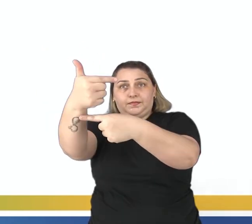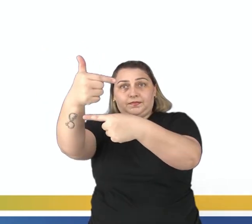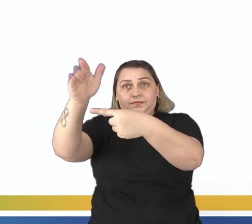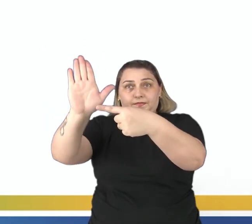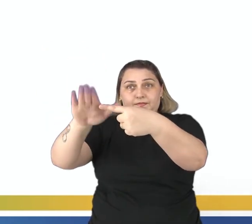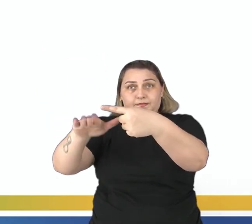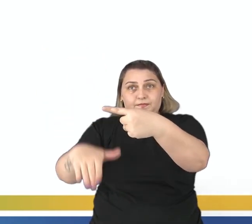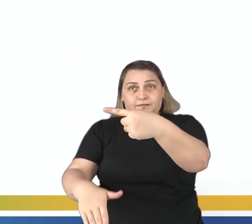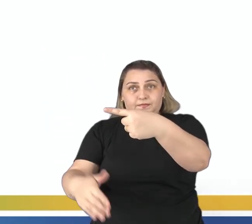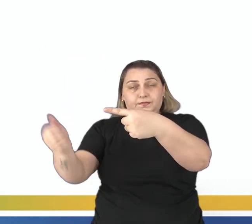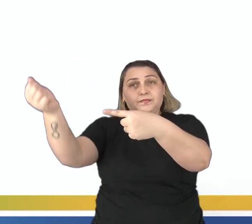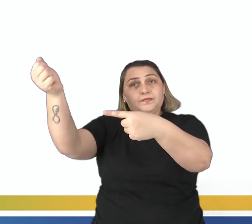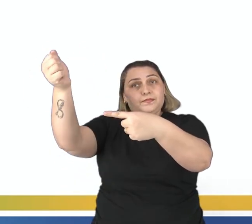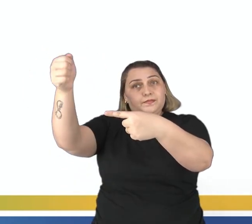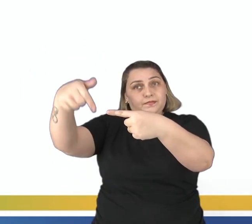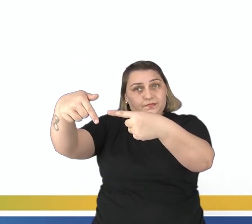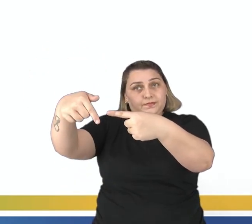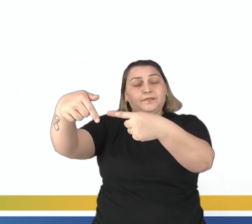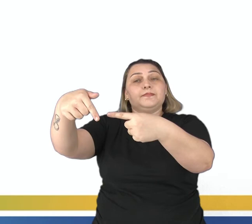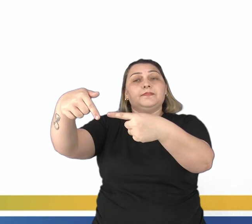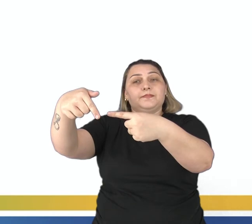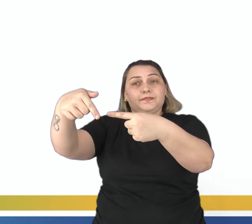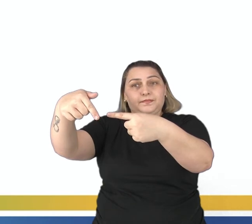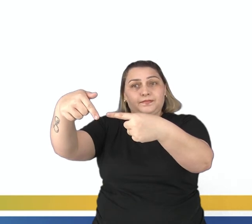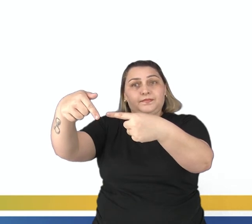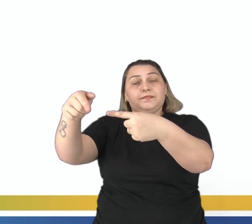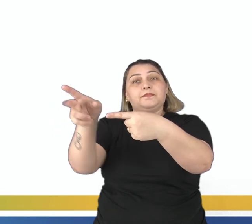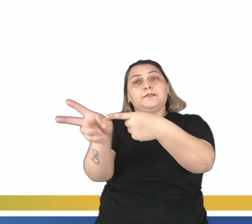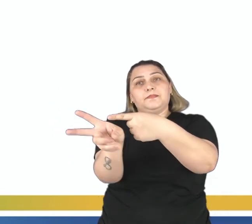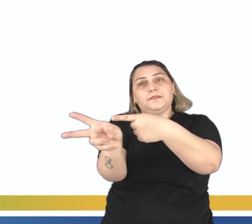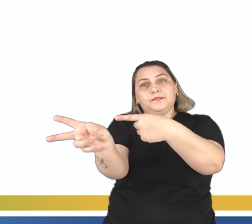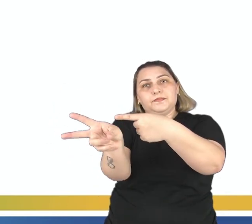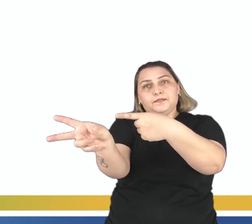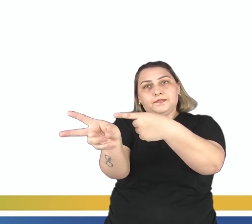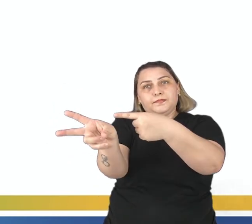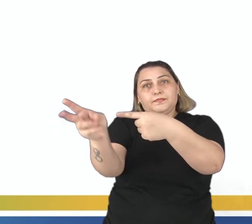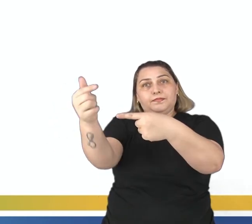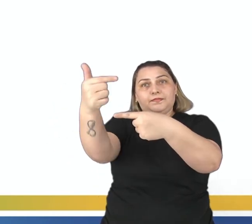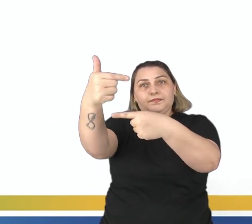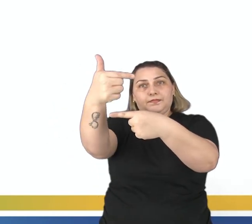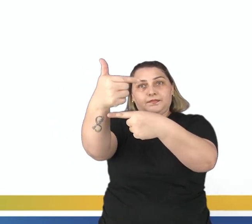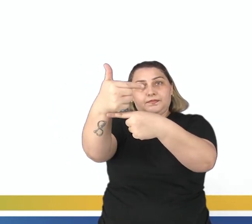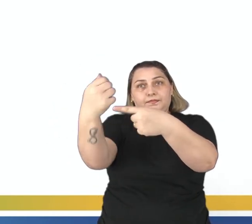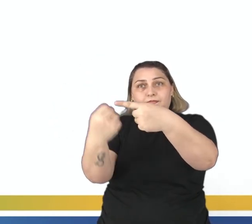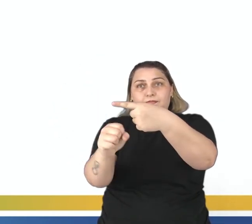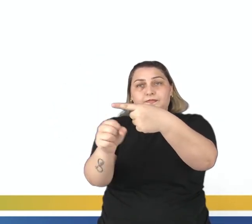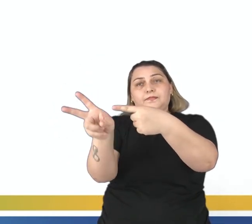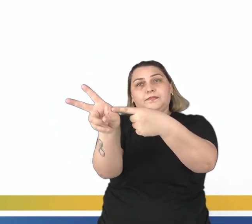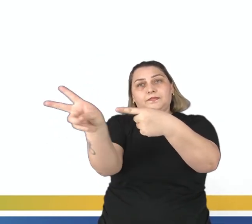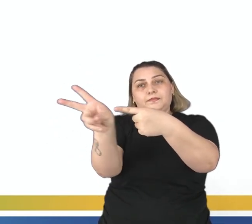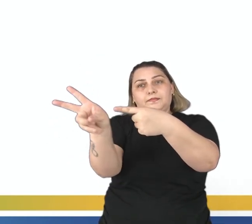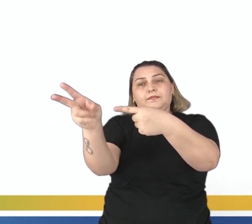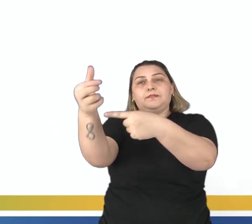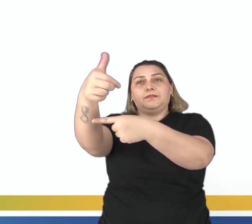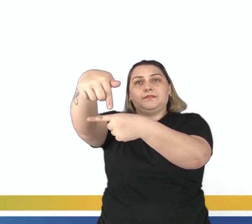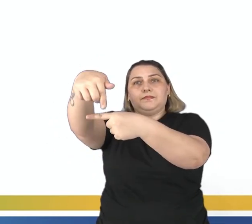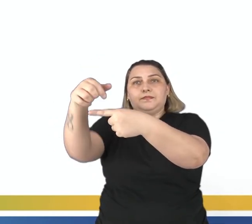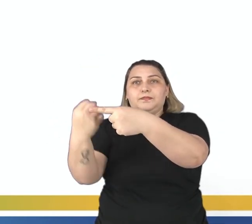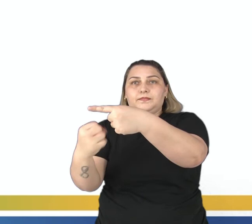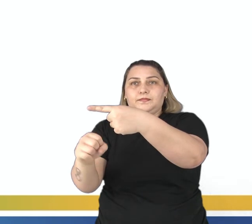ele é menor do que 7, então nós vamos ter o quê? Que 2/8 é menor